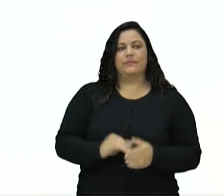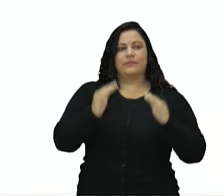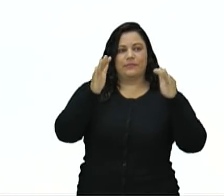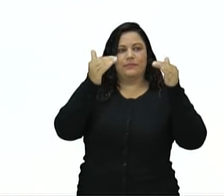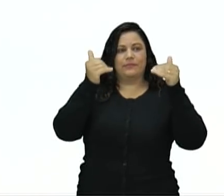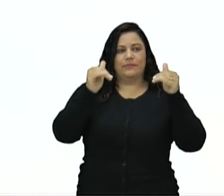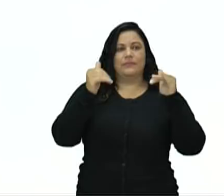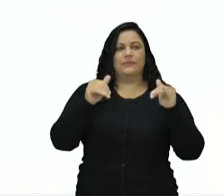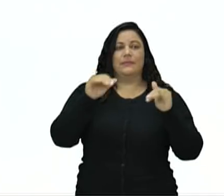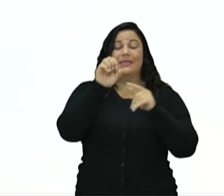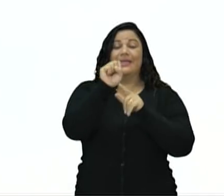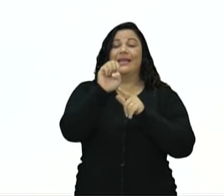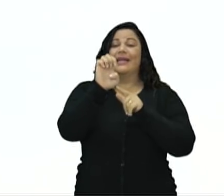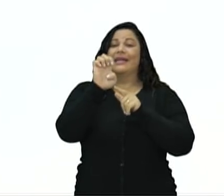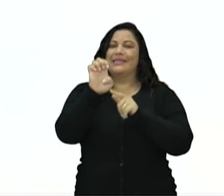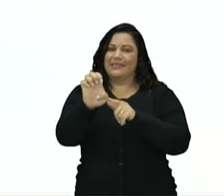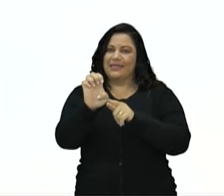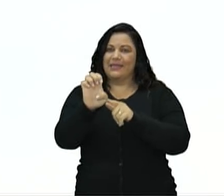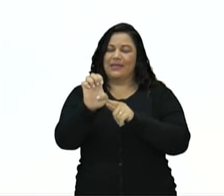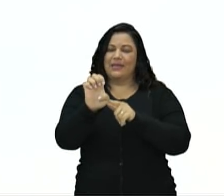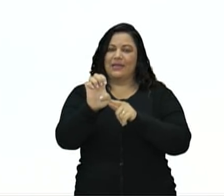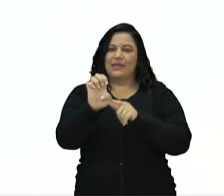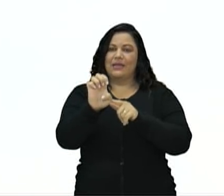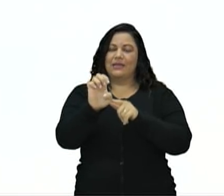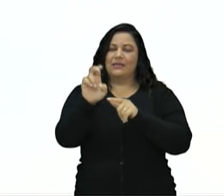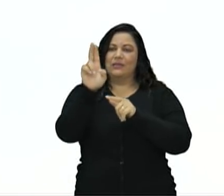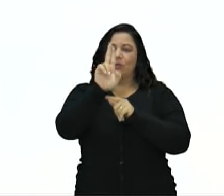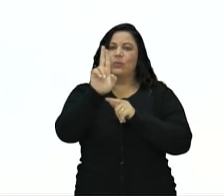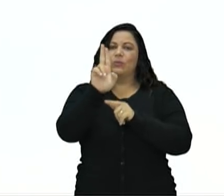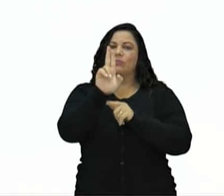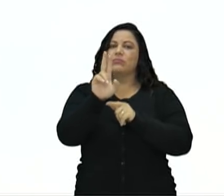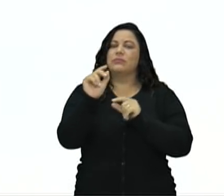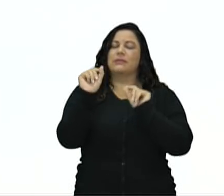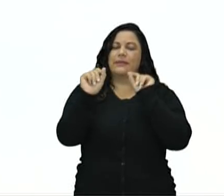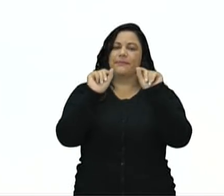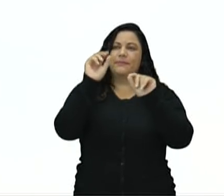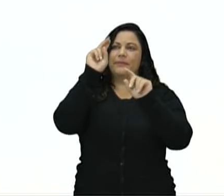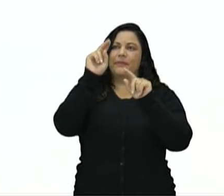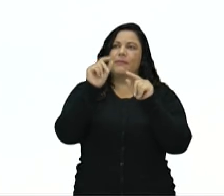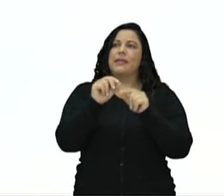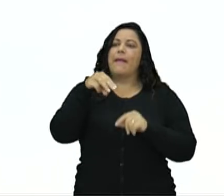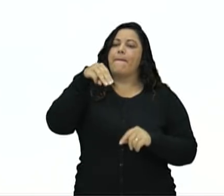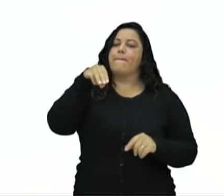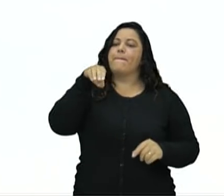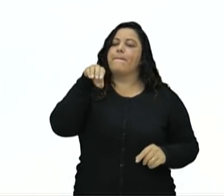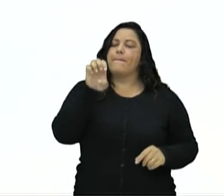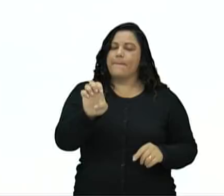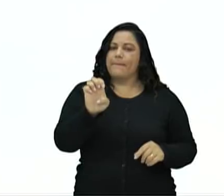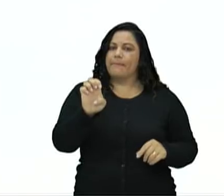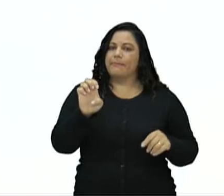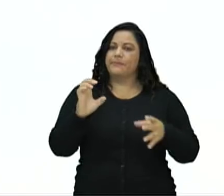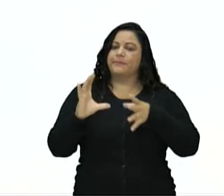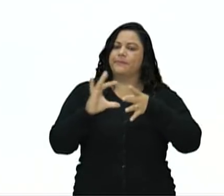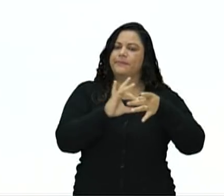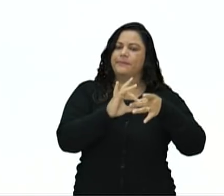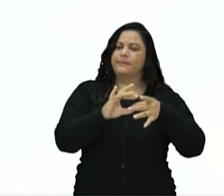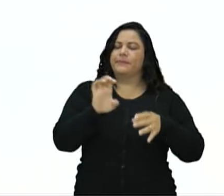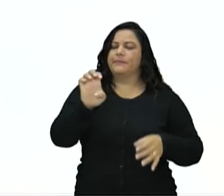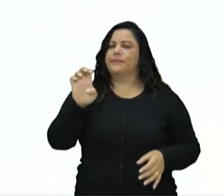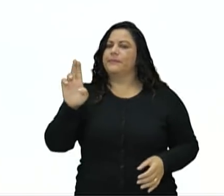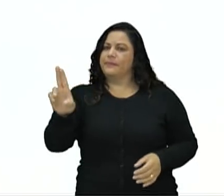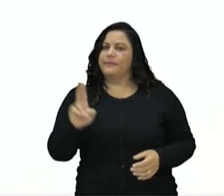eles se lembram. Então, usei os pronomes oblíquos ali. Me correspondente a eu. Te correspondente a